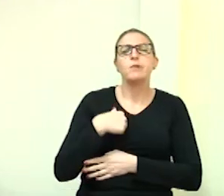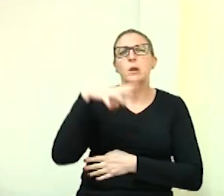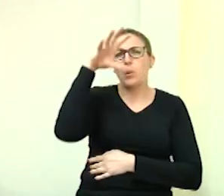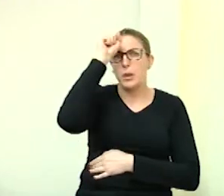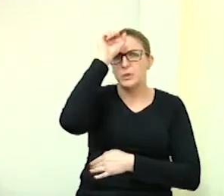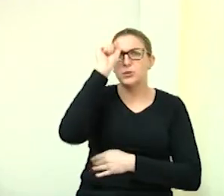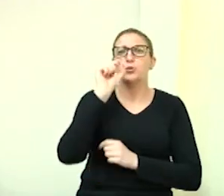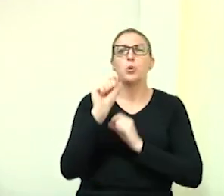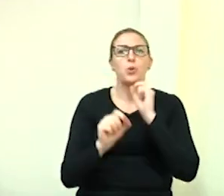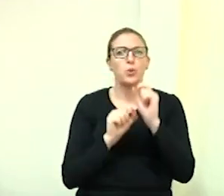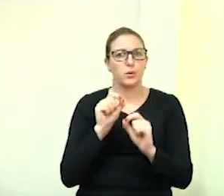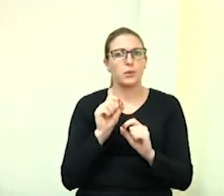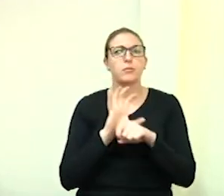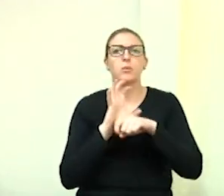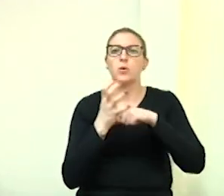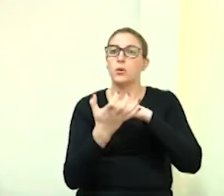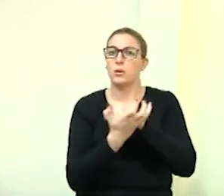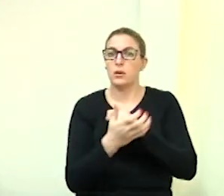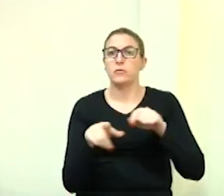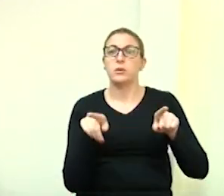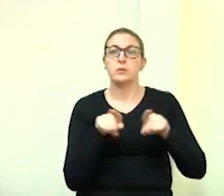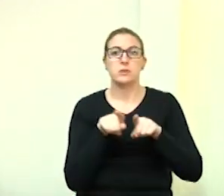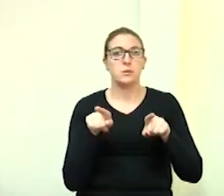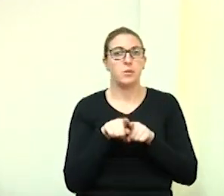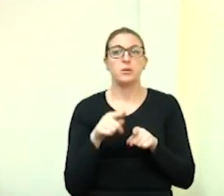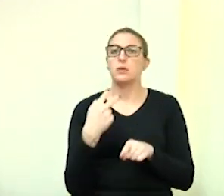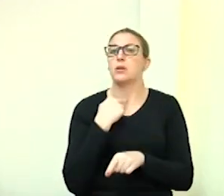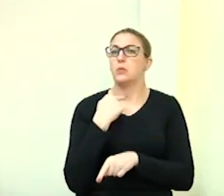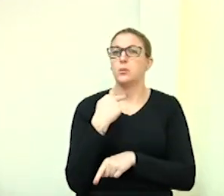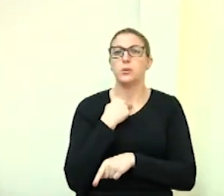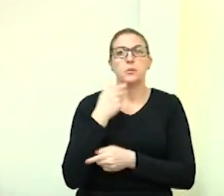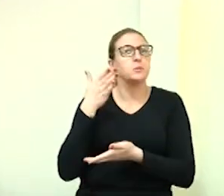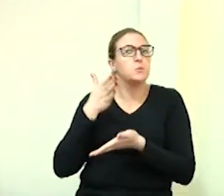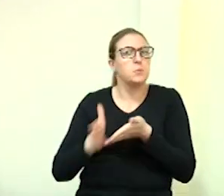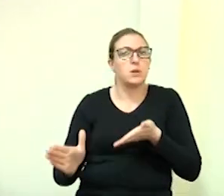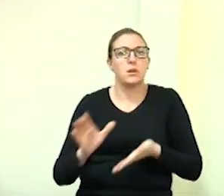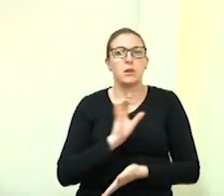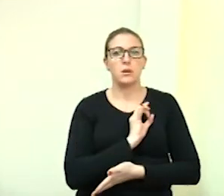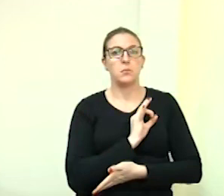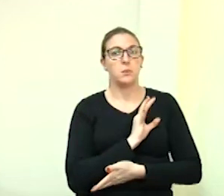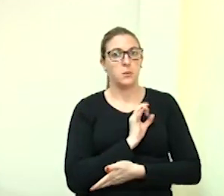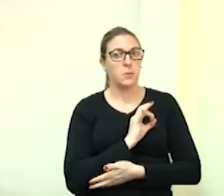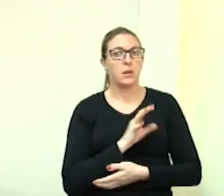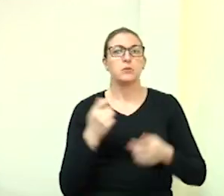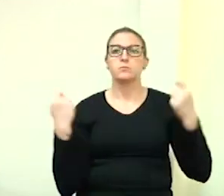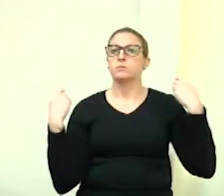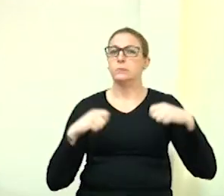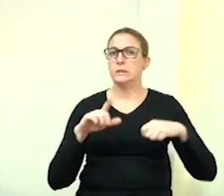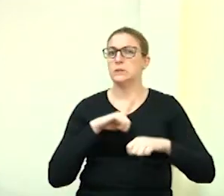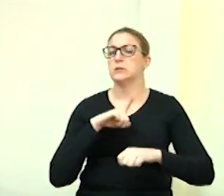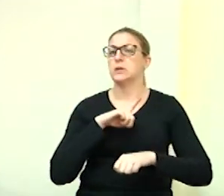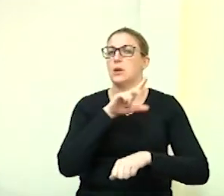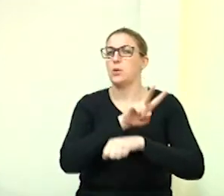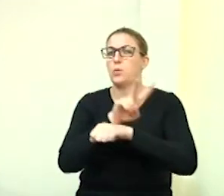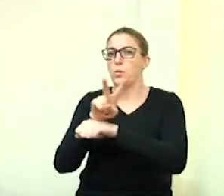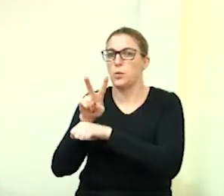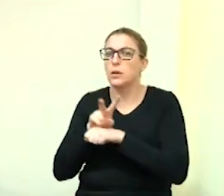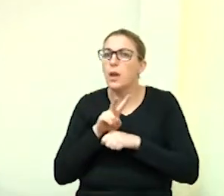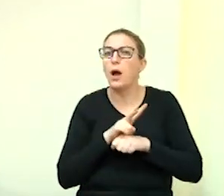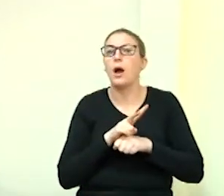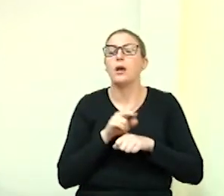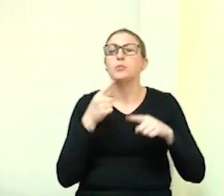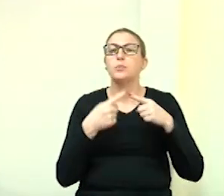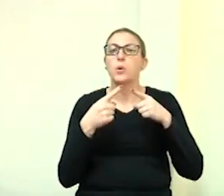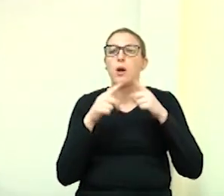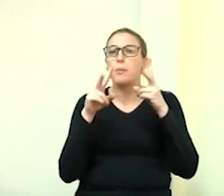deixar de ter medo ter todos os cuidados a gente está vendo agora que os países que relaxaram um pouco